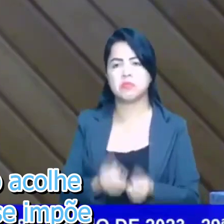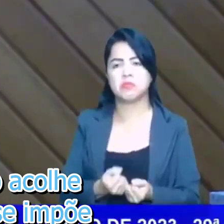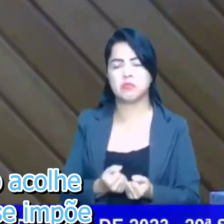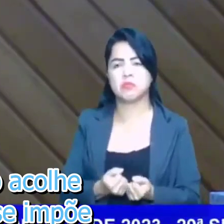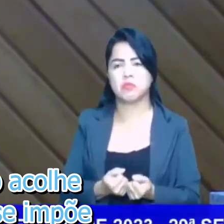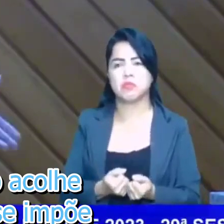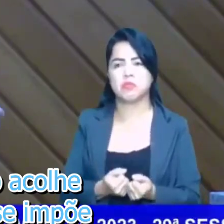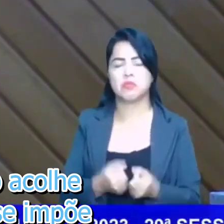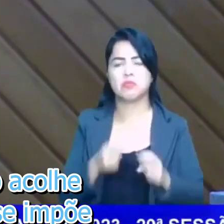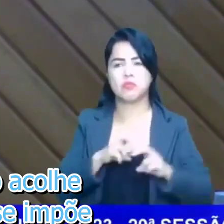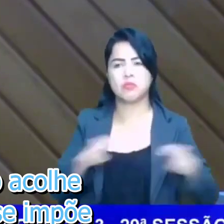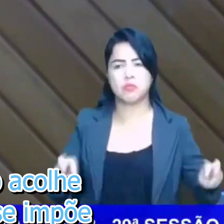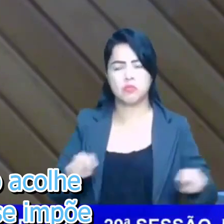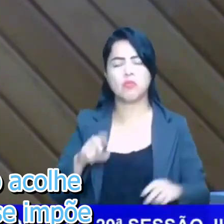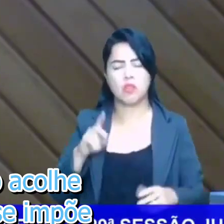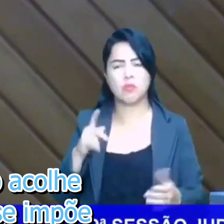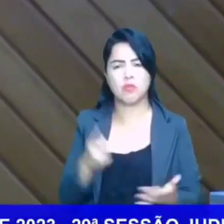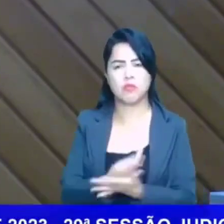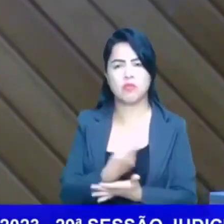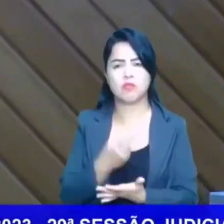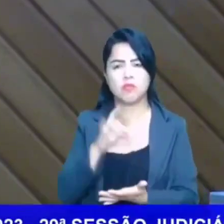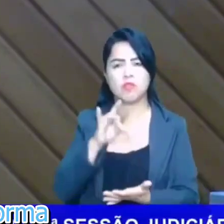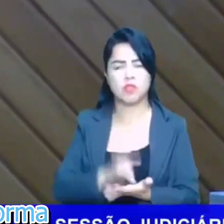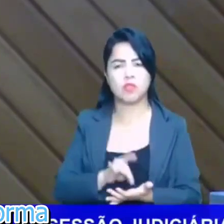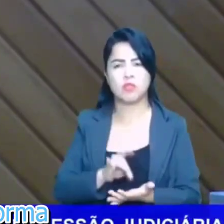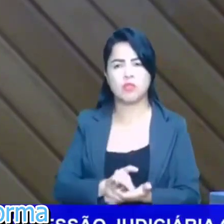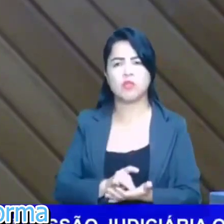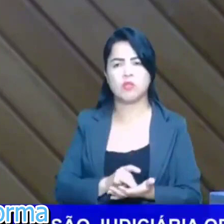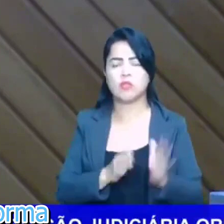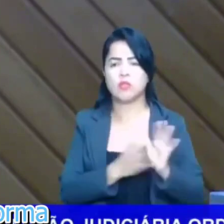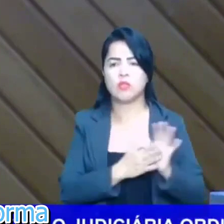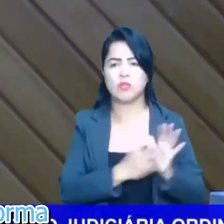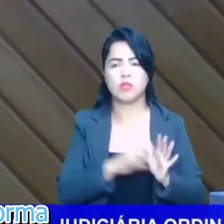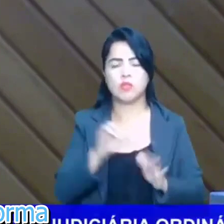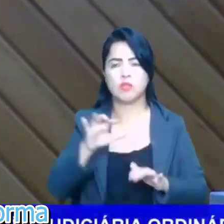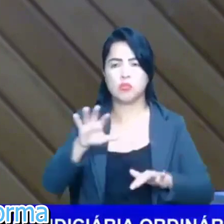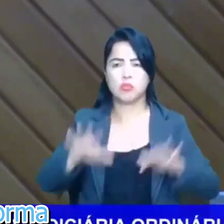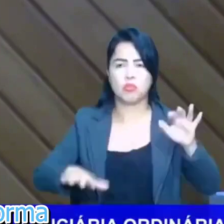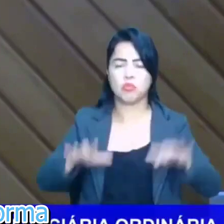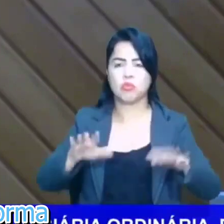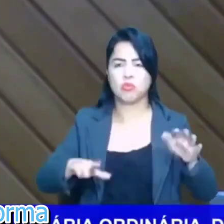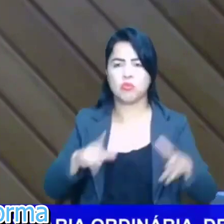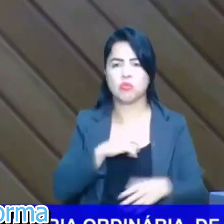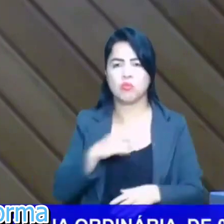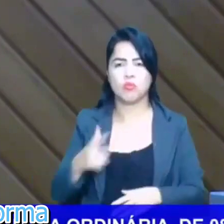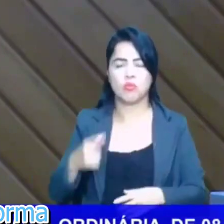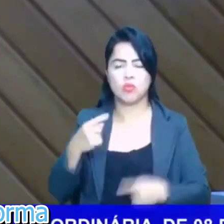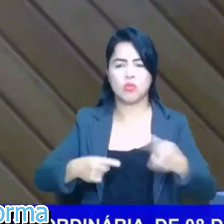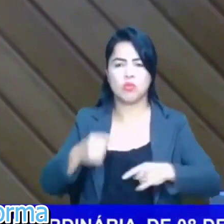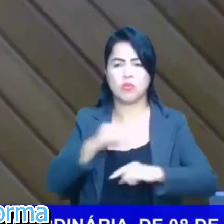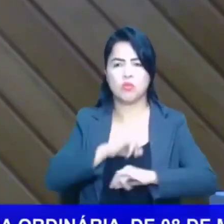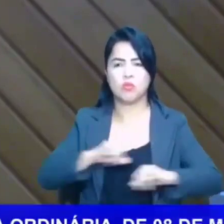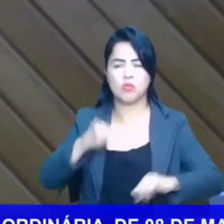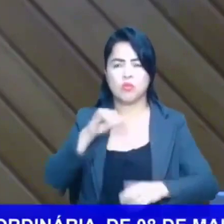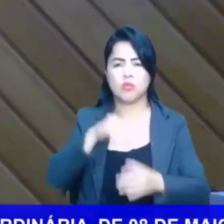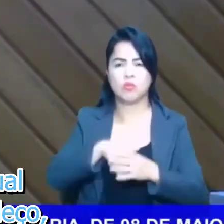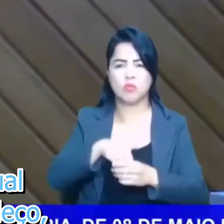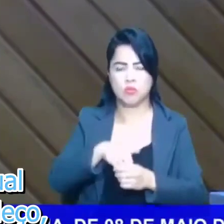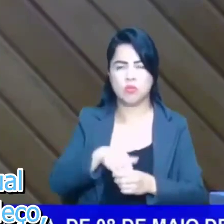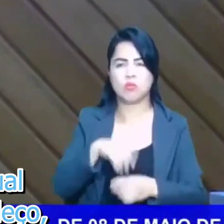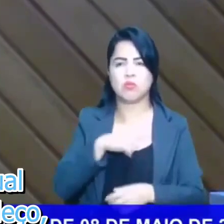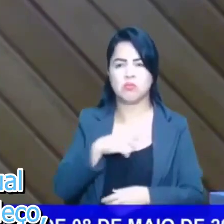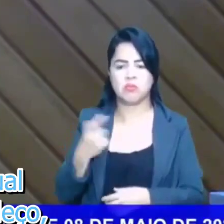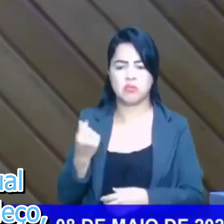parecer ministerial, mas pela realidade que é e que se impõe, que foi o desequilíbrio da campanha eleitoral de uma forma